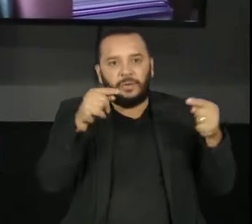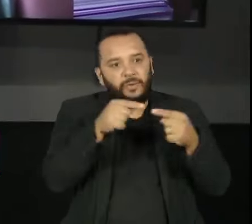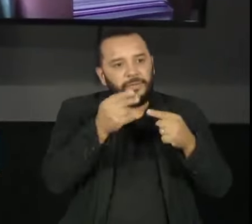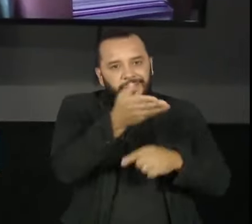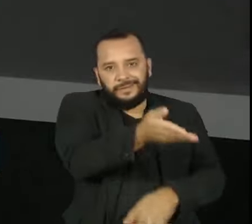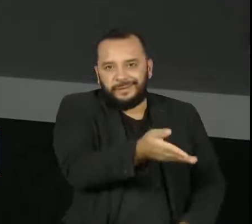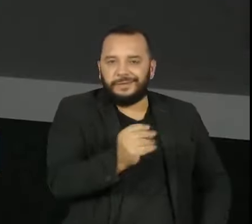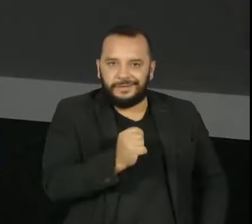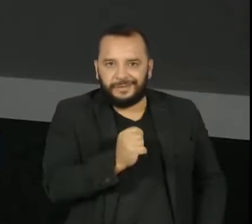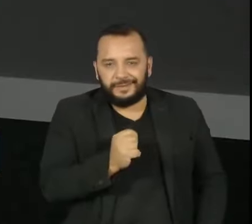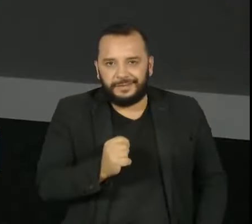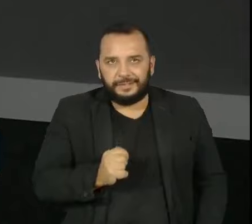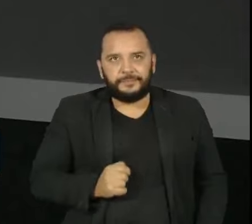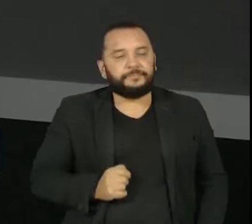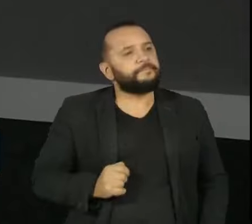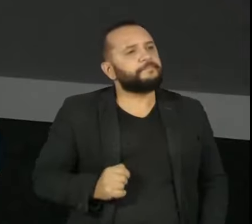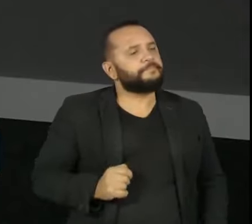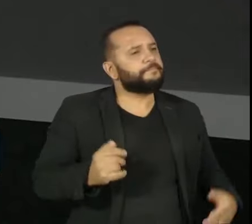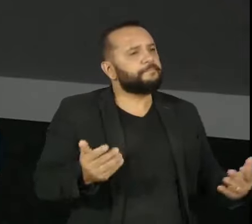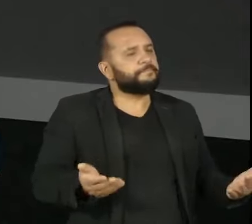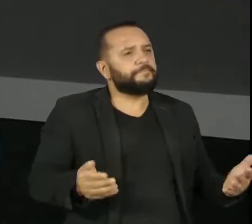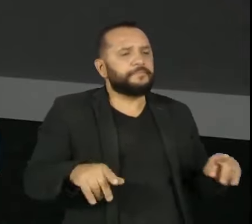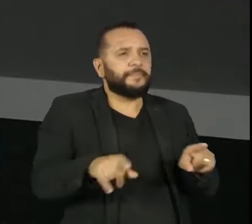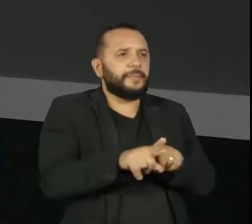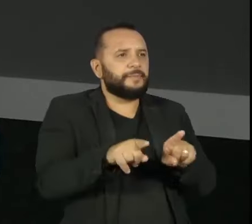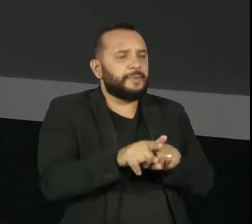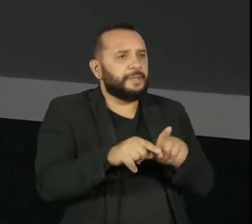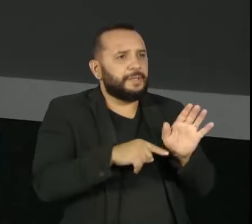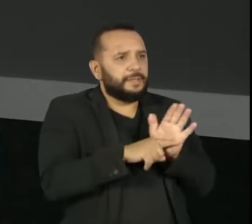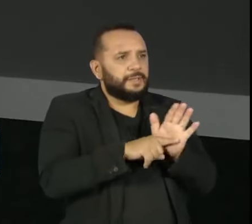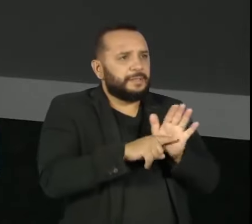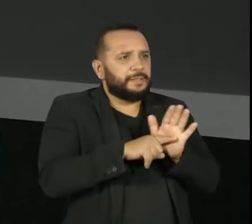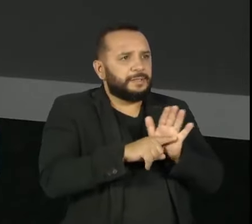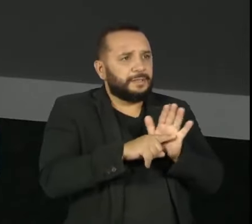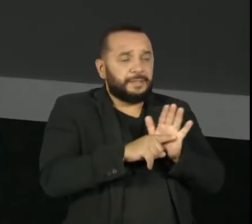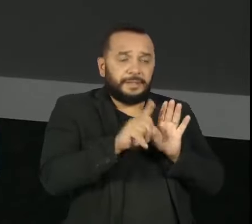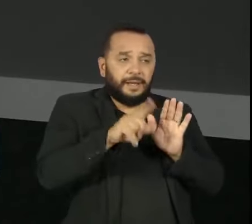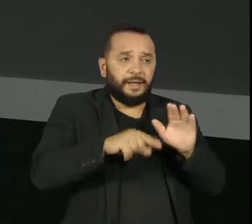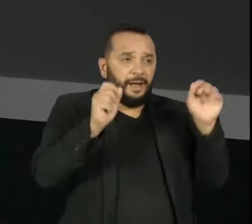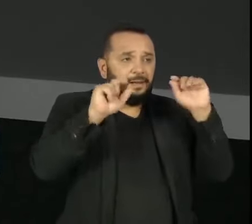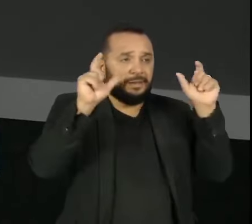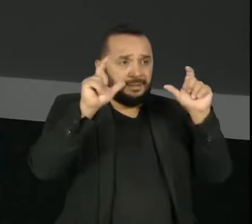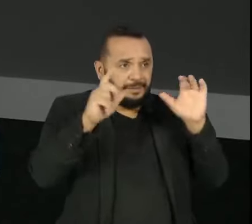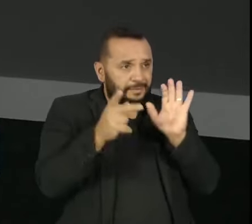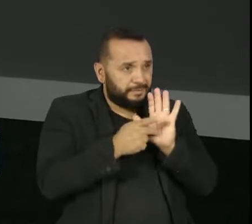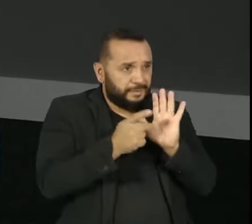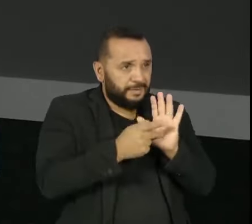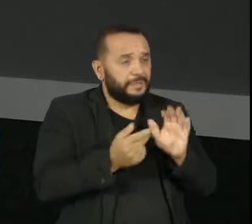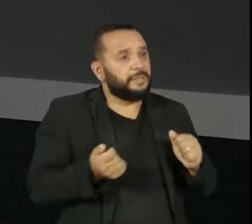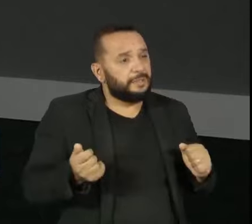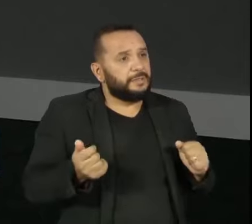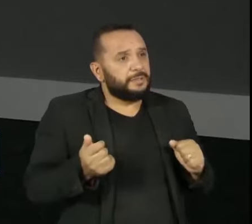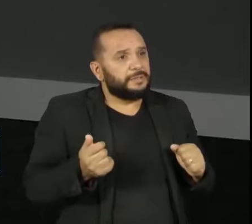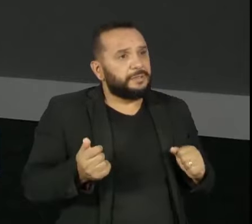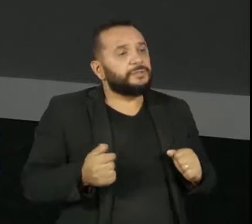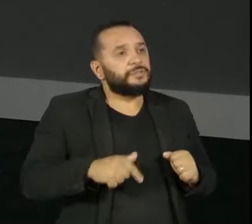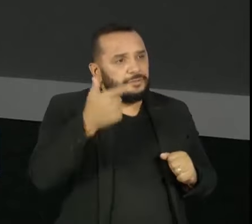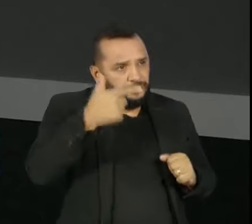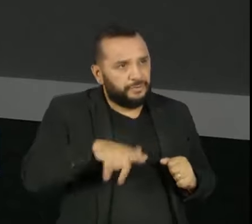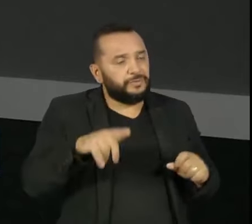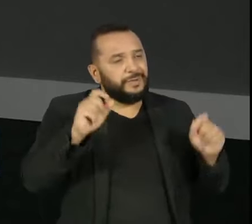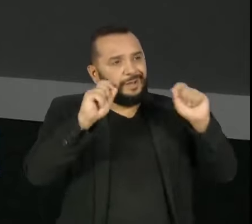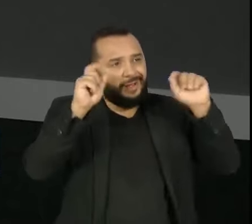como todas iguais e de forma geral o estudo ele é um grande Alerta né mais um alerta que tem sido